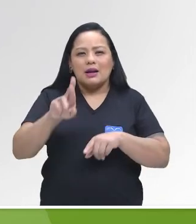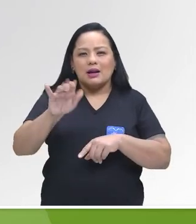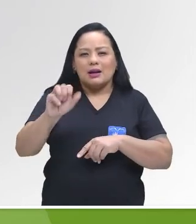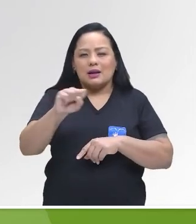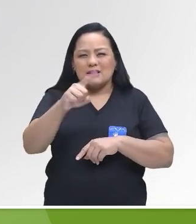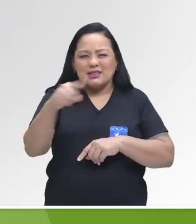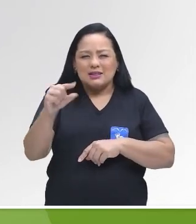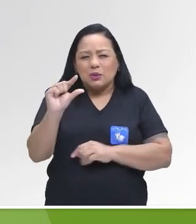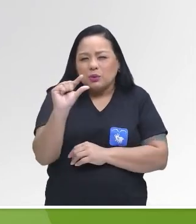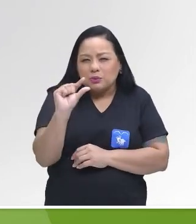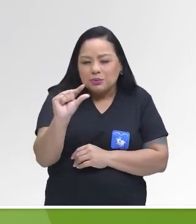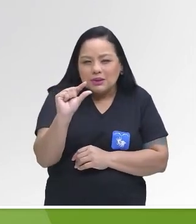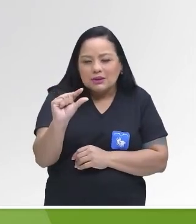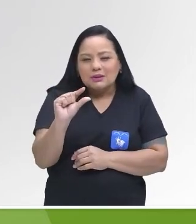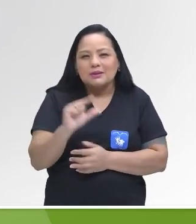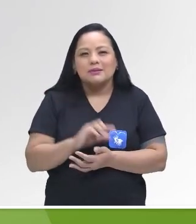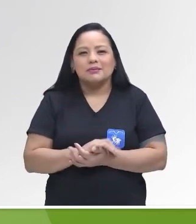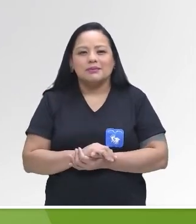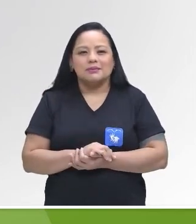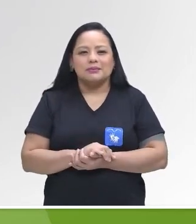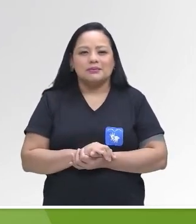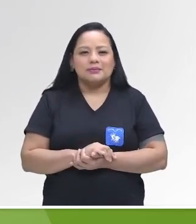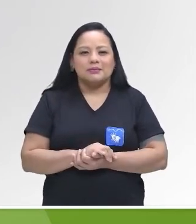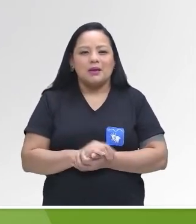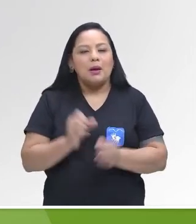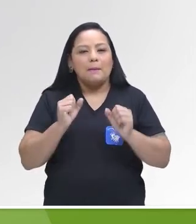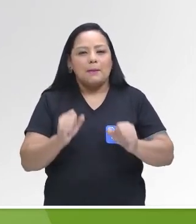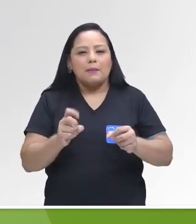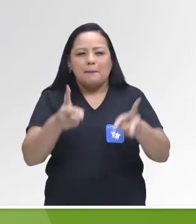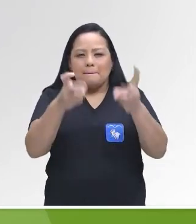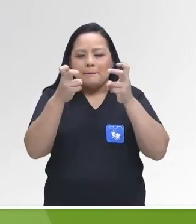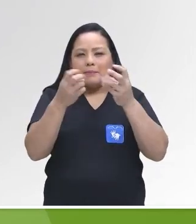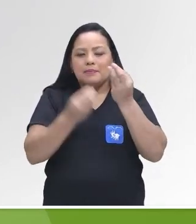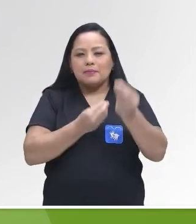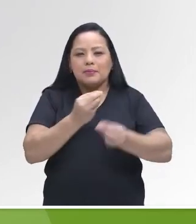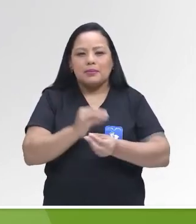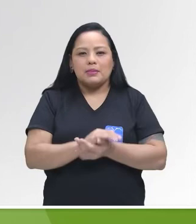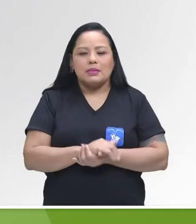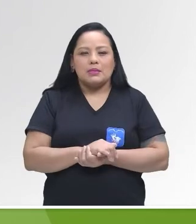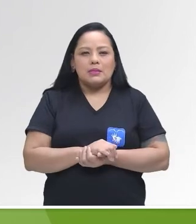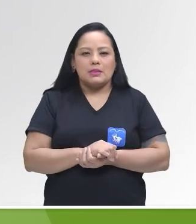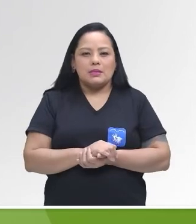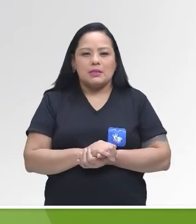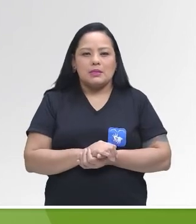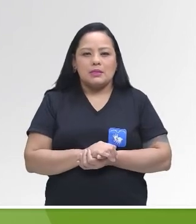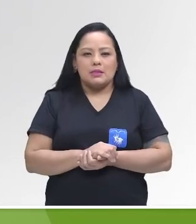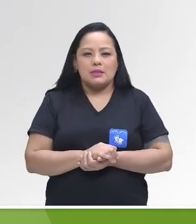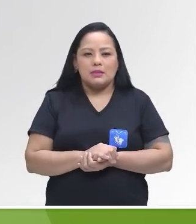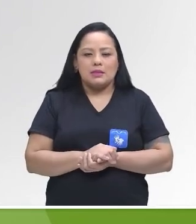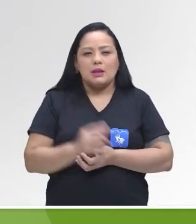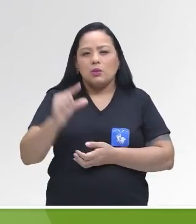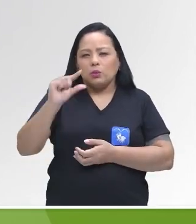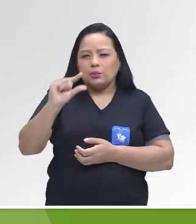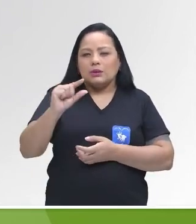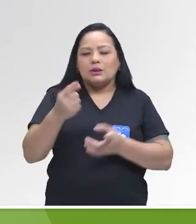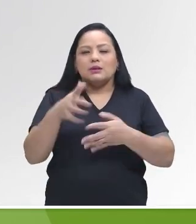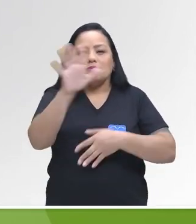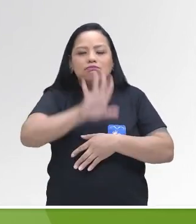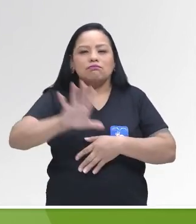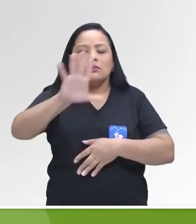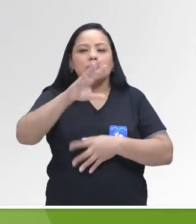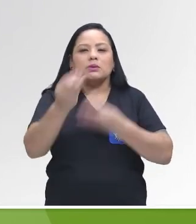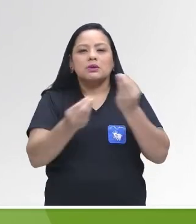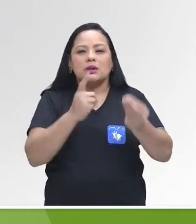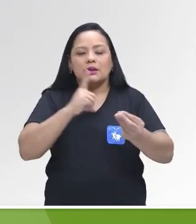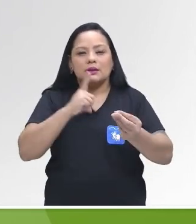bem pequenininhas, tá? A gente pode observar, as rãs elas têm aí, elas são bem pequenininhas, geralmente